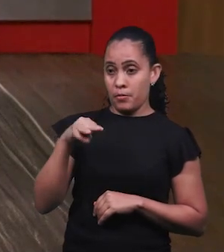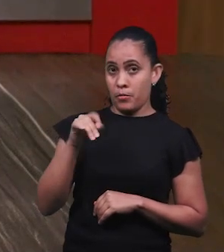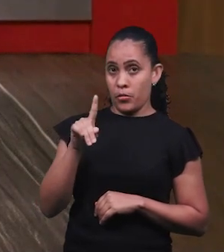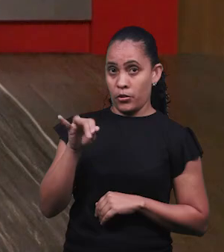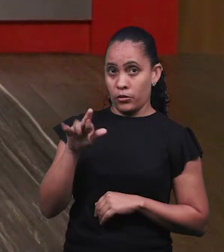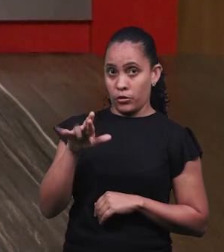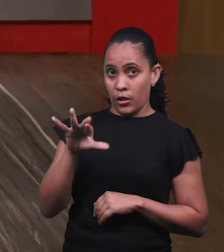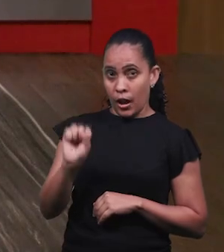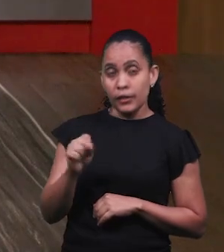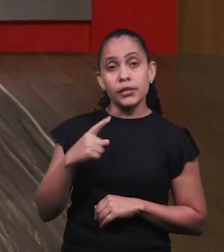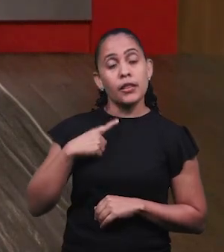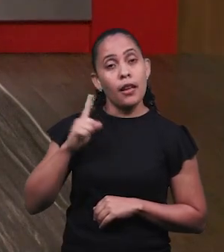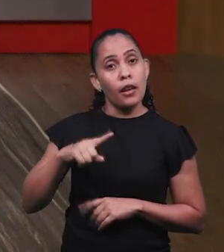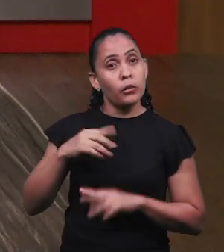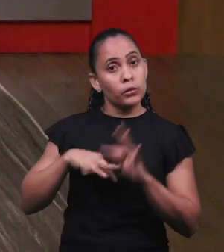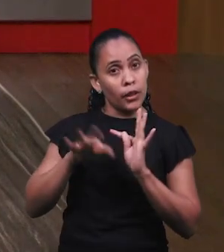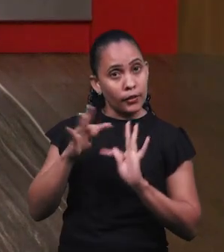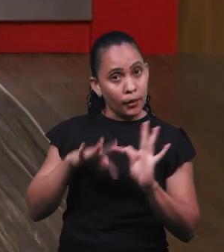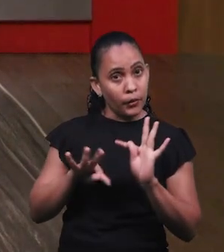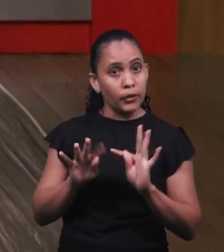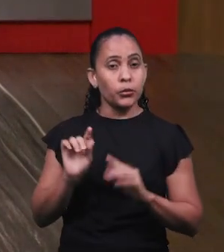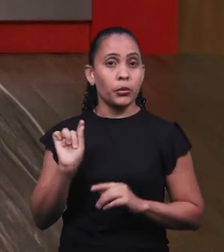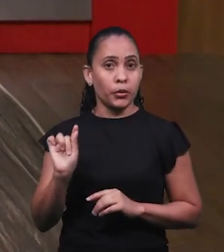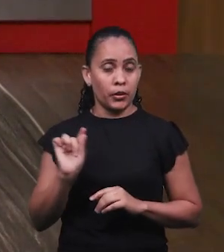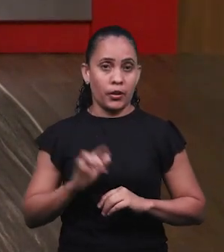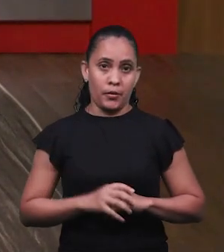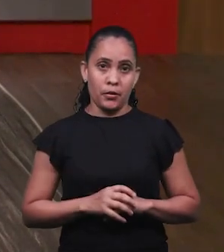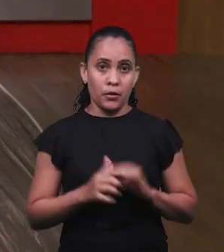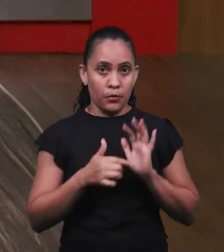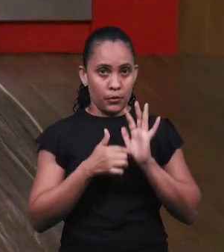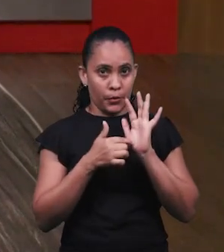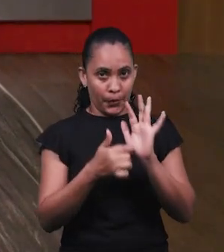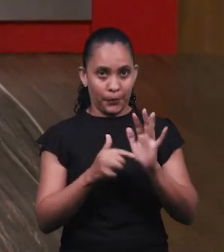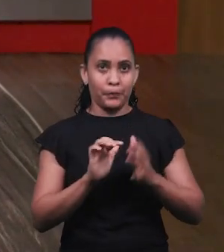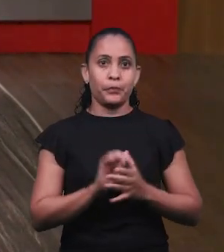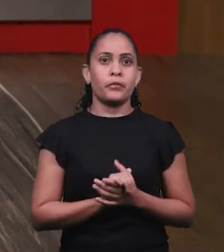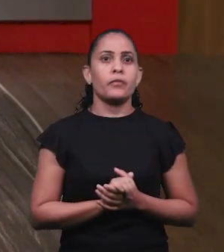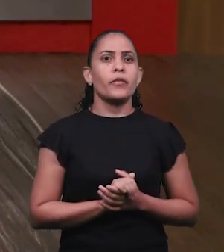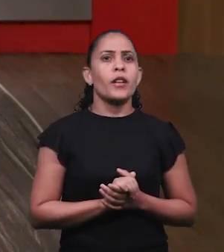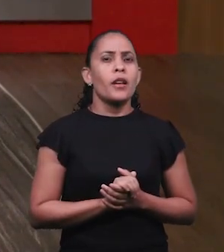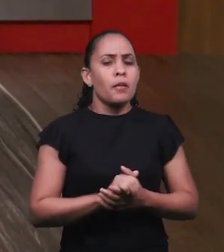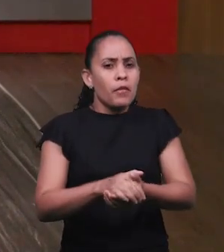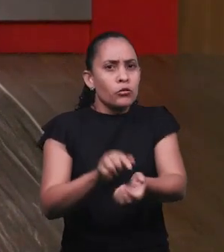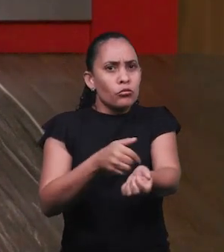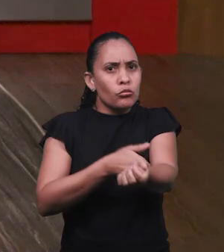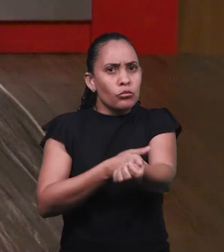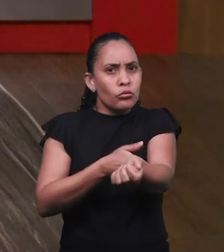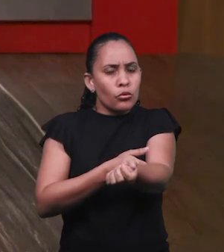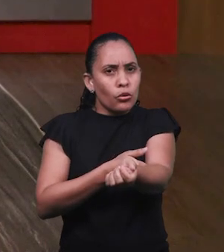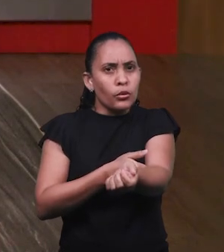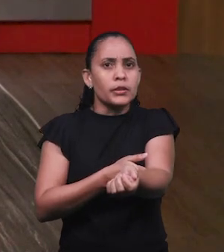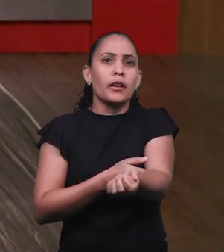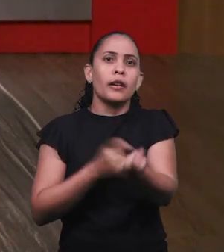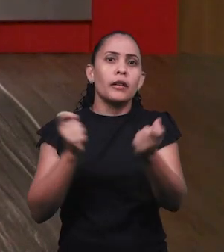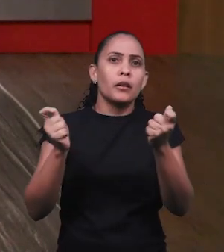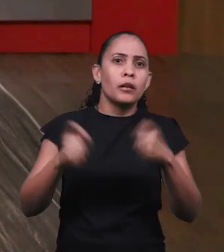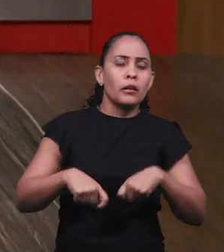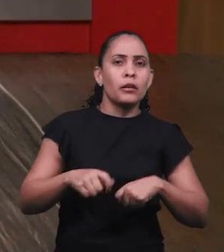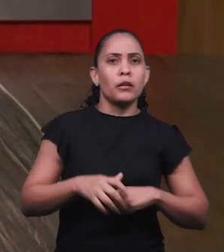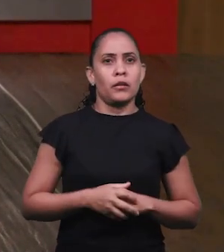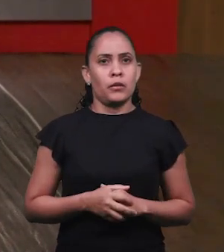é um tipo de tratamento que, como o nome está dizendo, hemo, porque mexe com sangue. Então, o